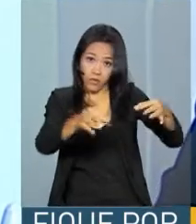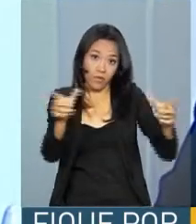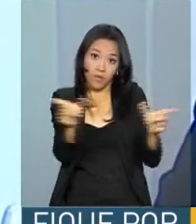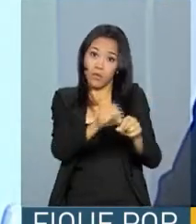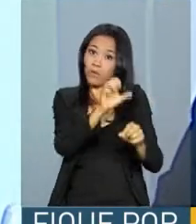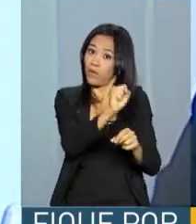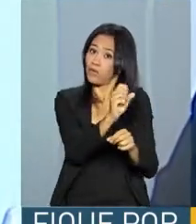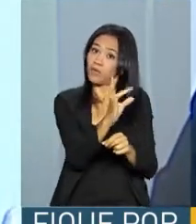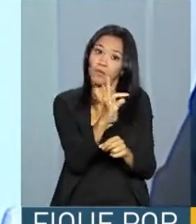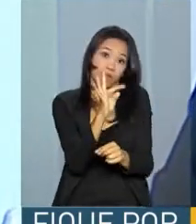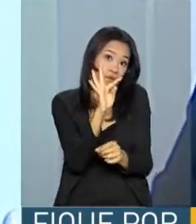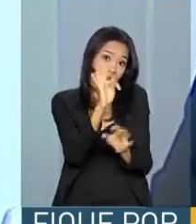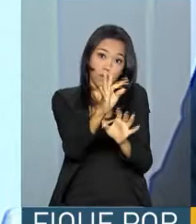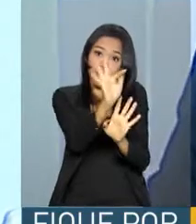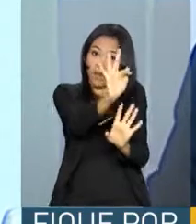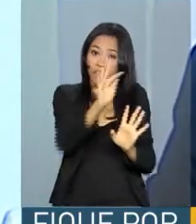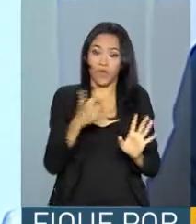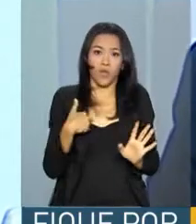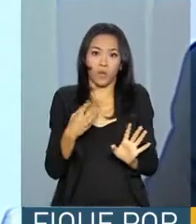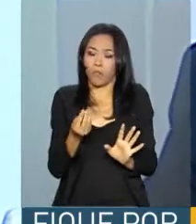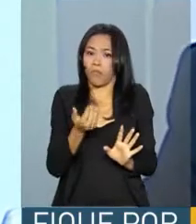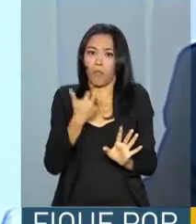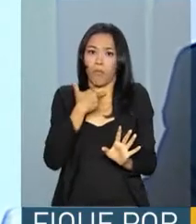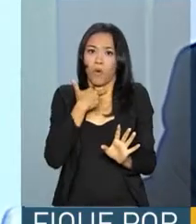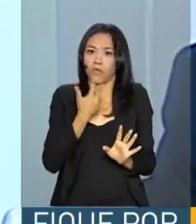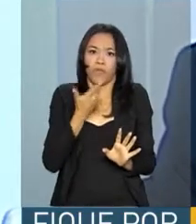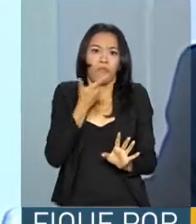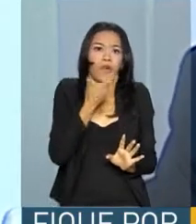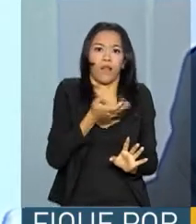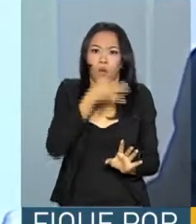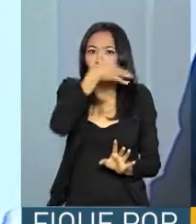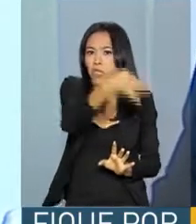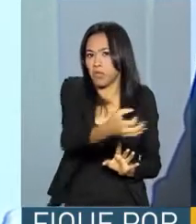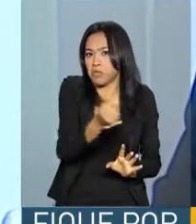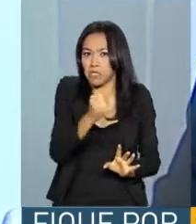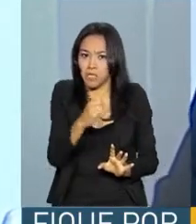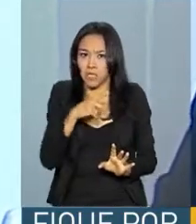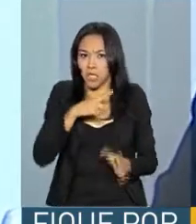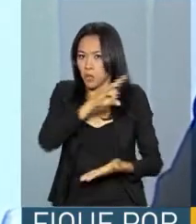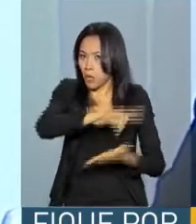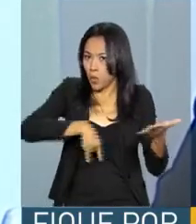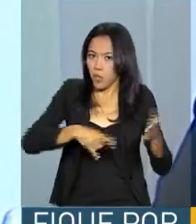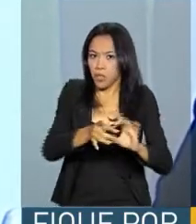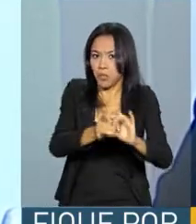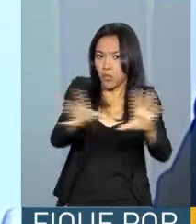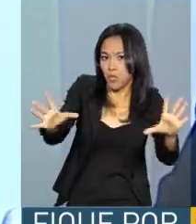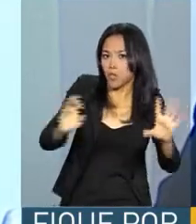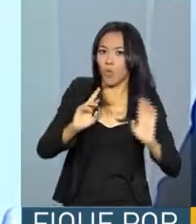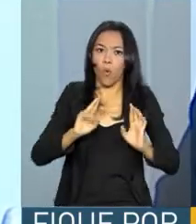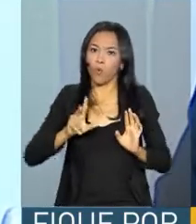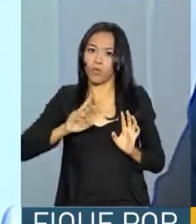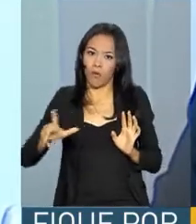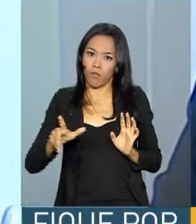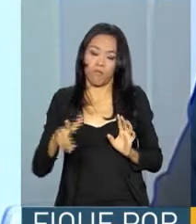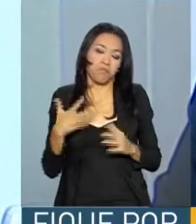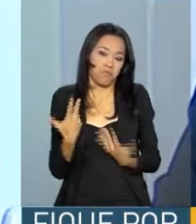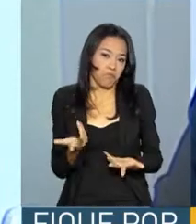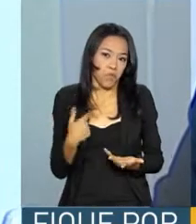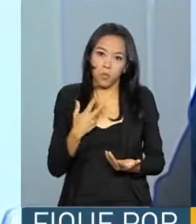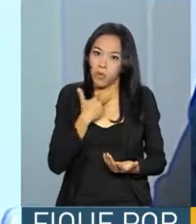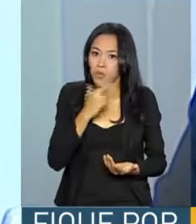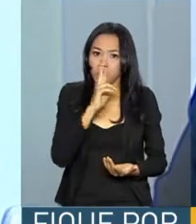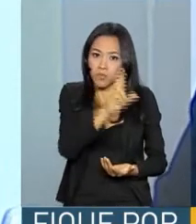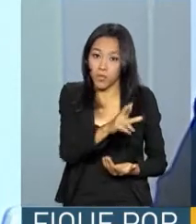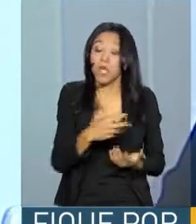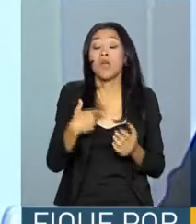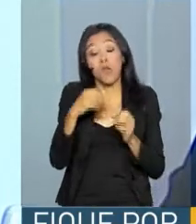vão decidir o que devem fazer. Eu não posso nem antever se ele obtém uma liminar ou não. Eu não diria isso. Agora, o que posso responder